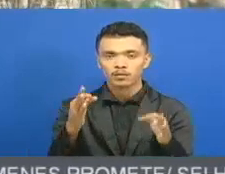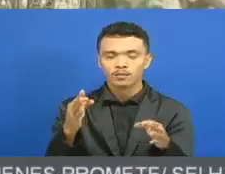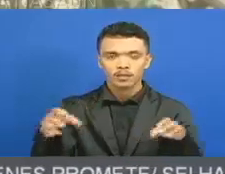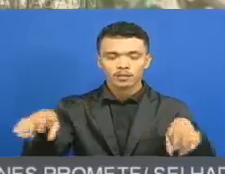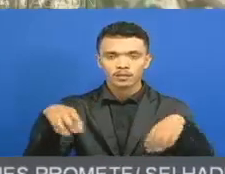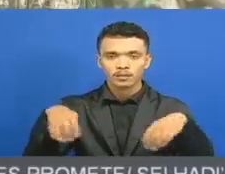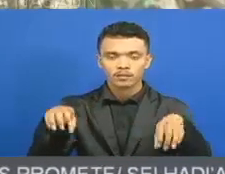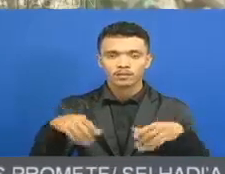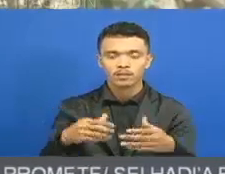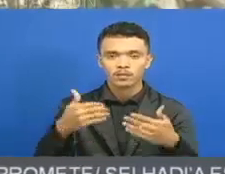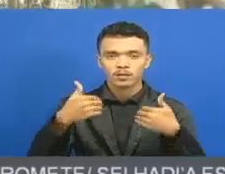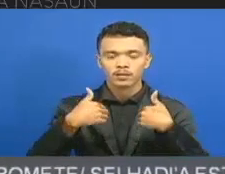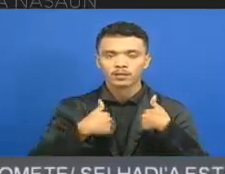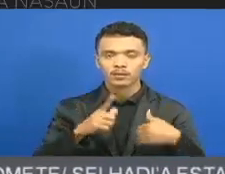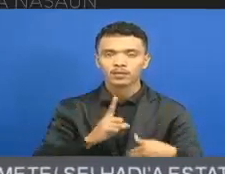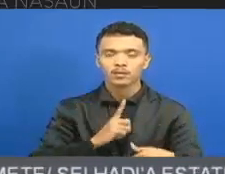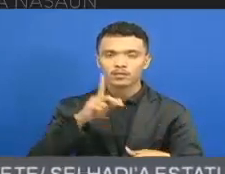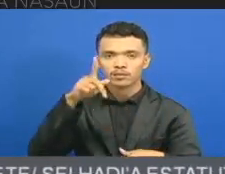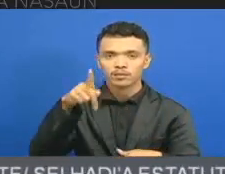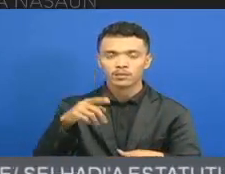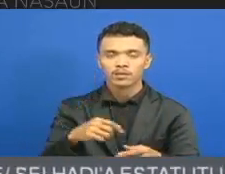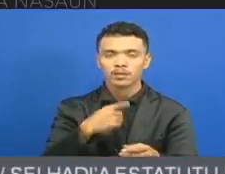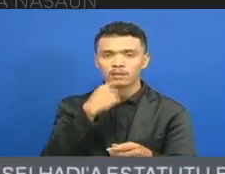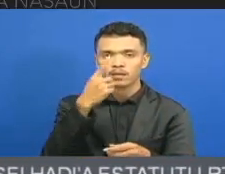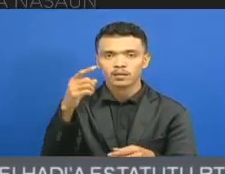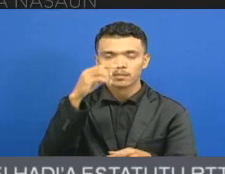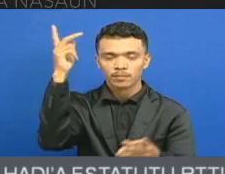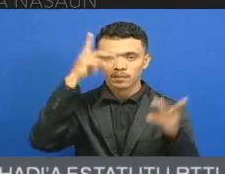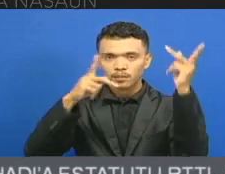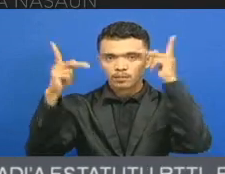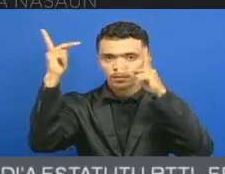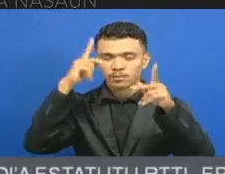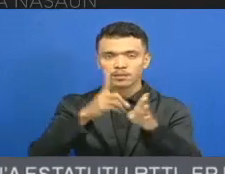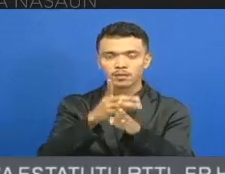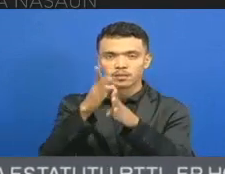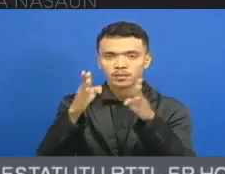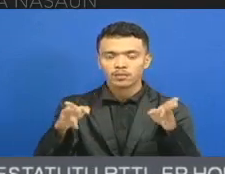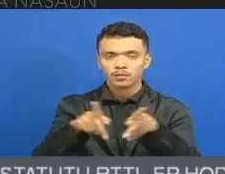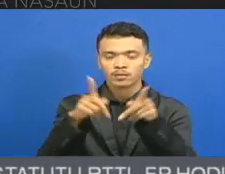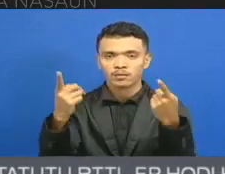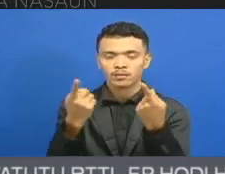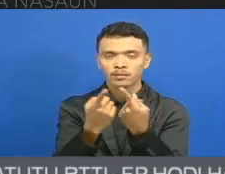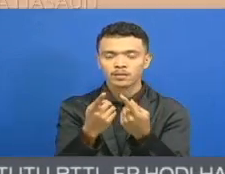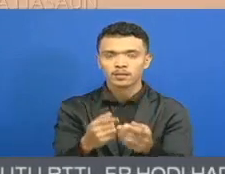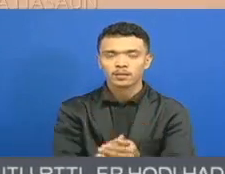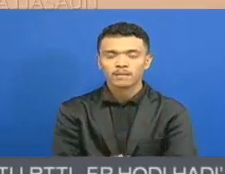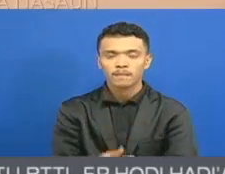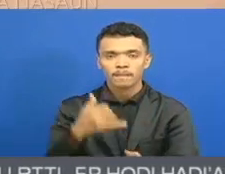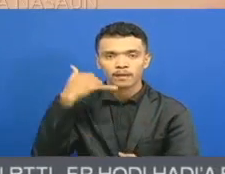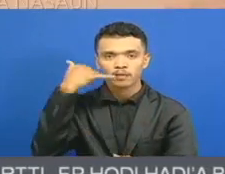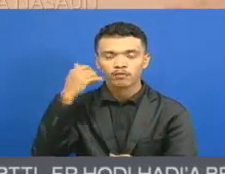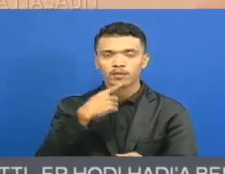obra ne mai hutu ia los pagos Hatamba preocupação ne diretor empresa Vensus Cristovão Zulito Soares via